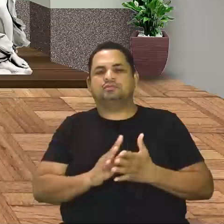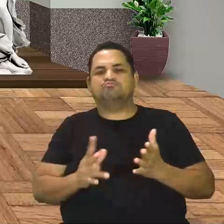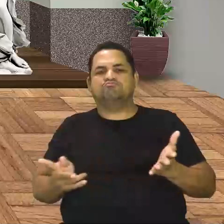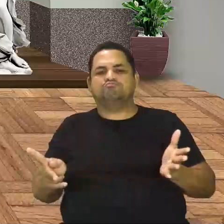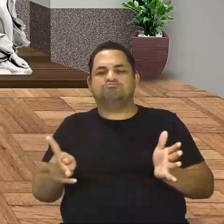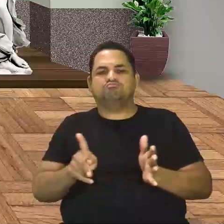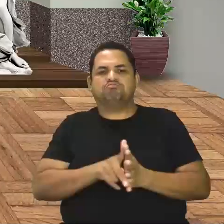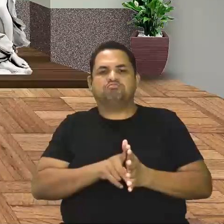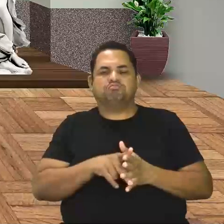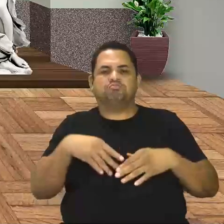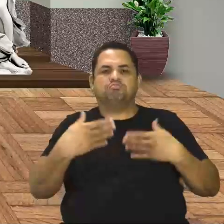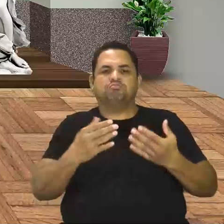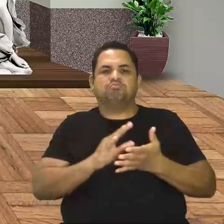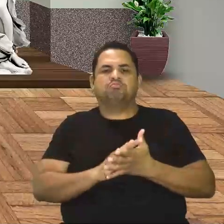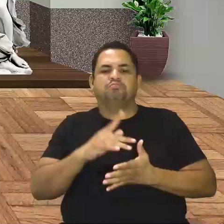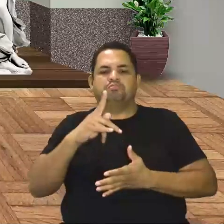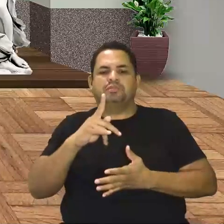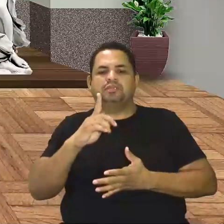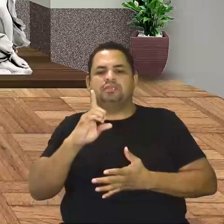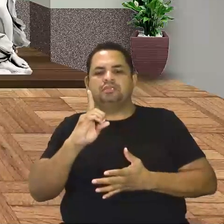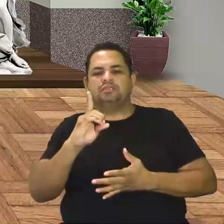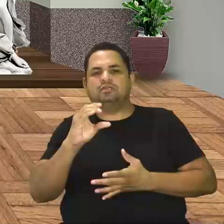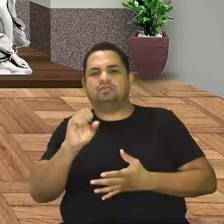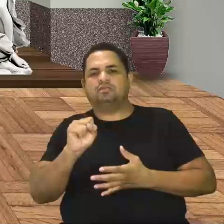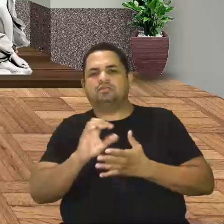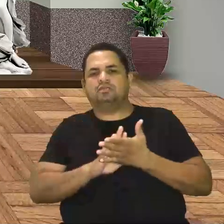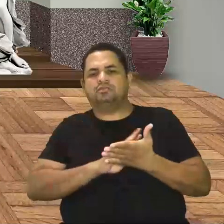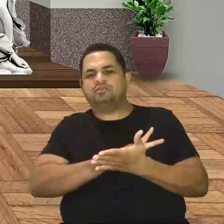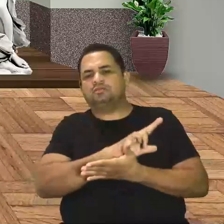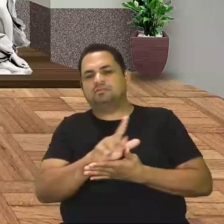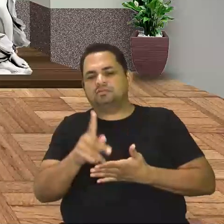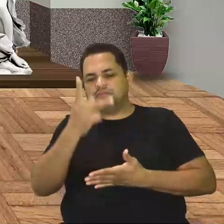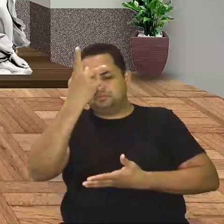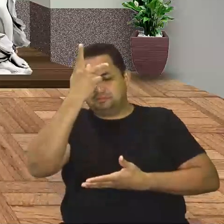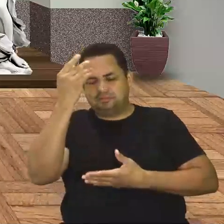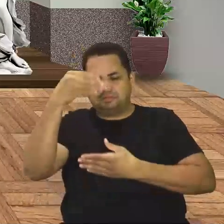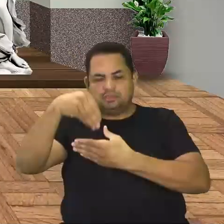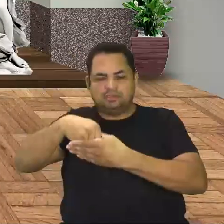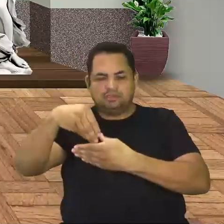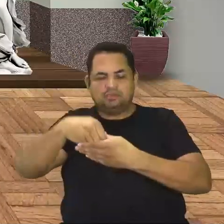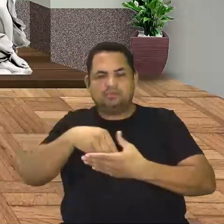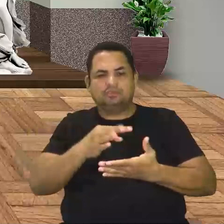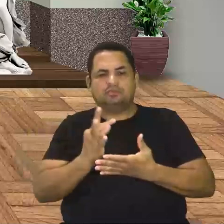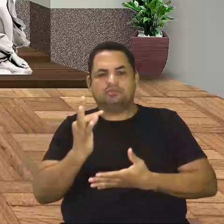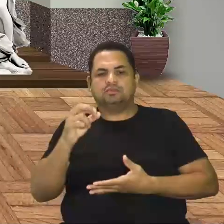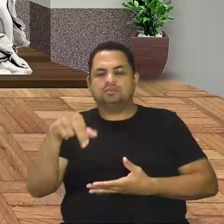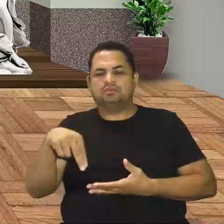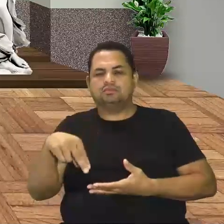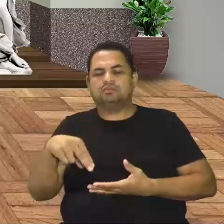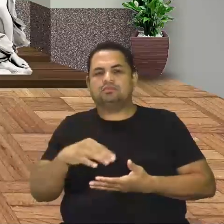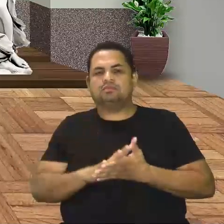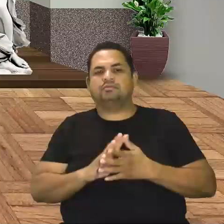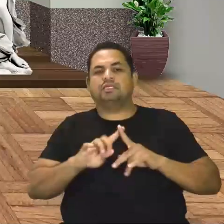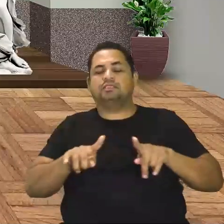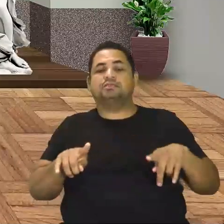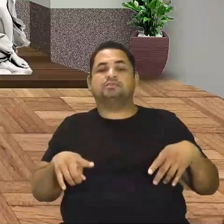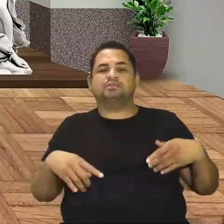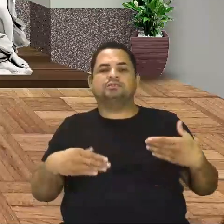inclusive com o próprio PDS. Várias pessoas do PDS votaram no Tancredo Neves.